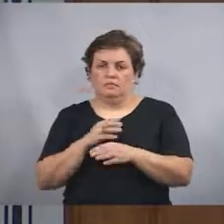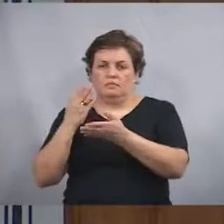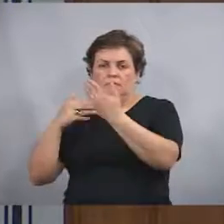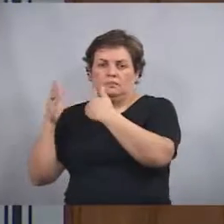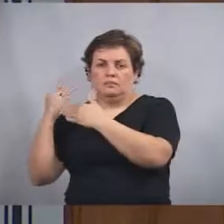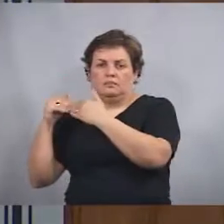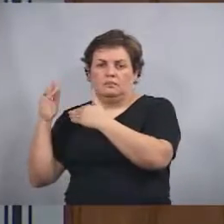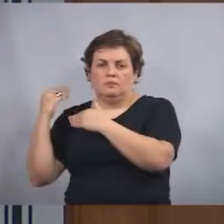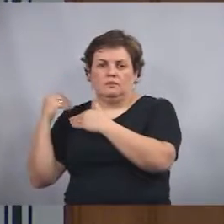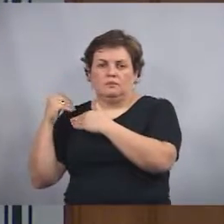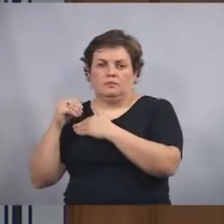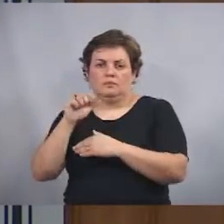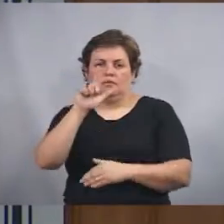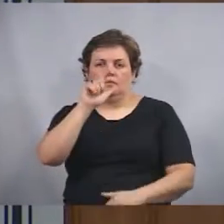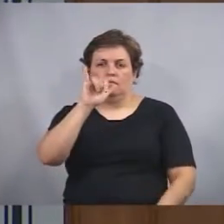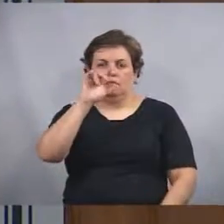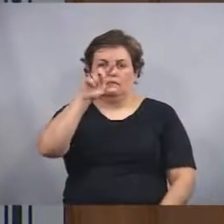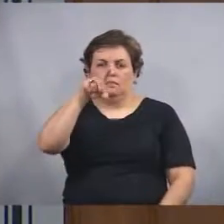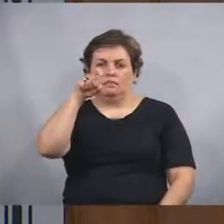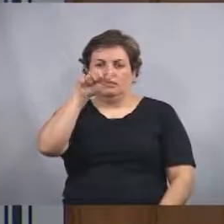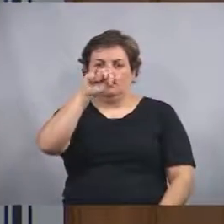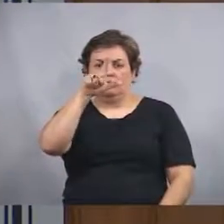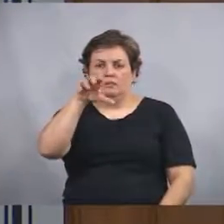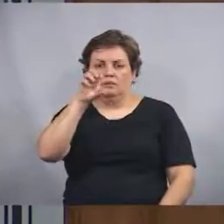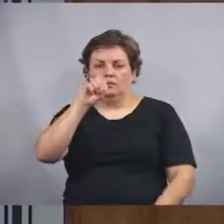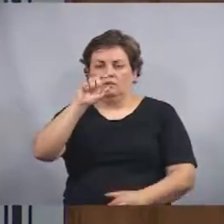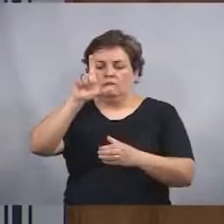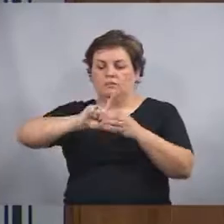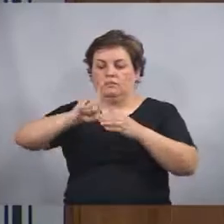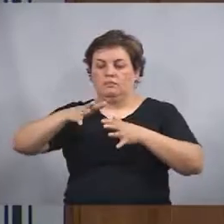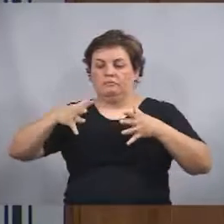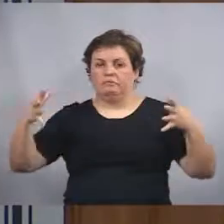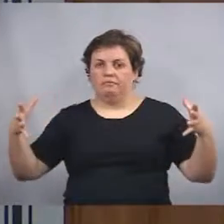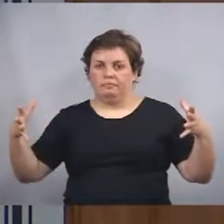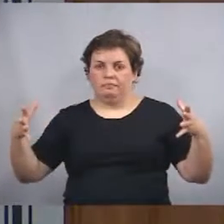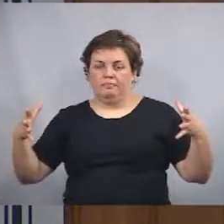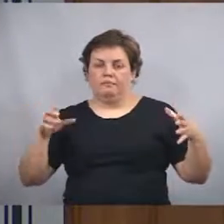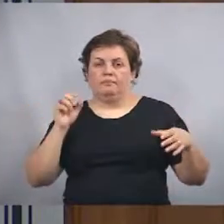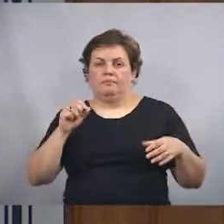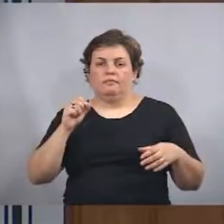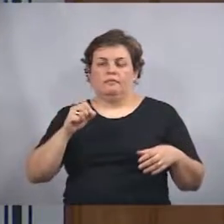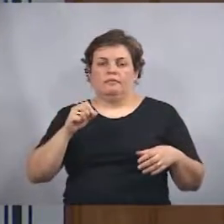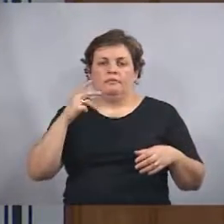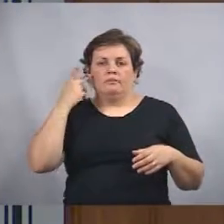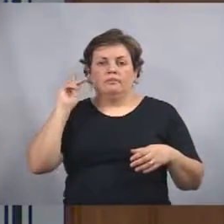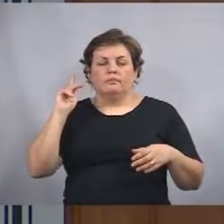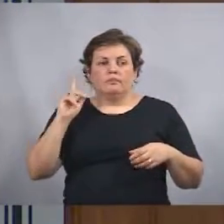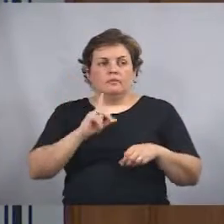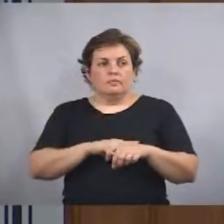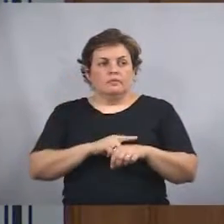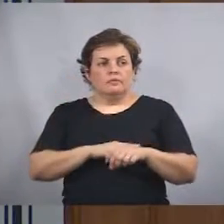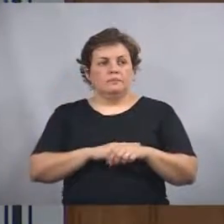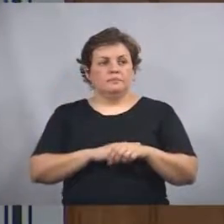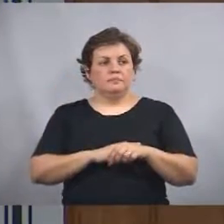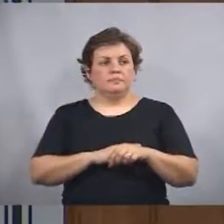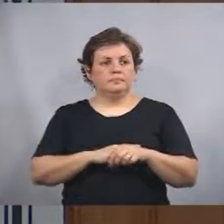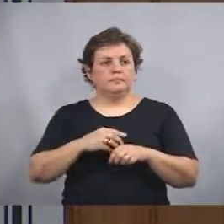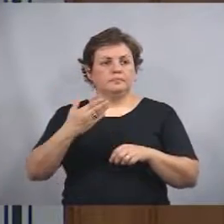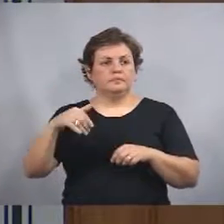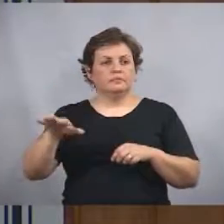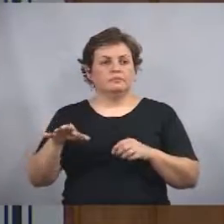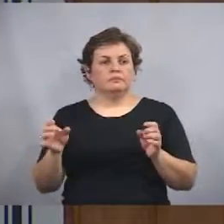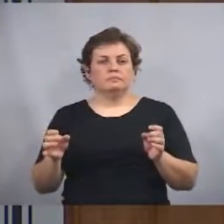antigo lixão vamos chamar assim que ao longo do tempo aquilo foi e